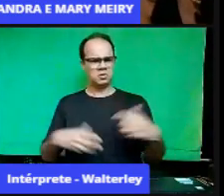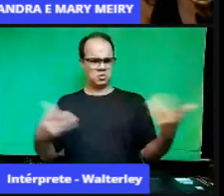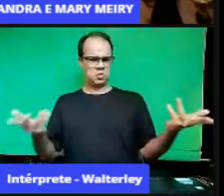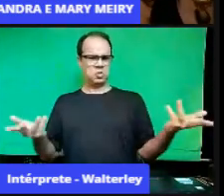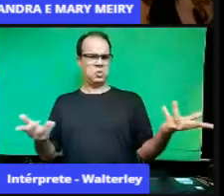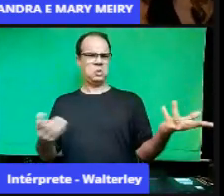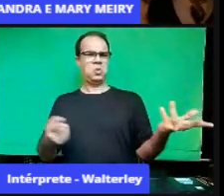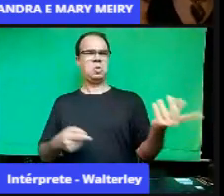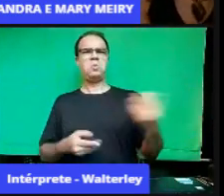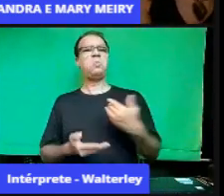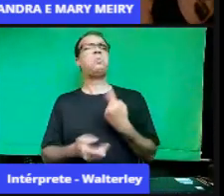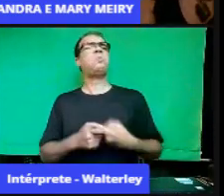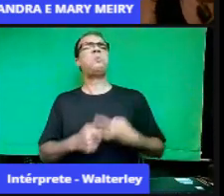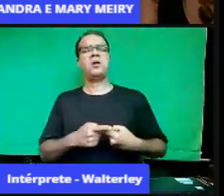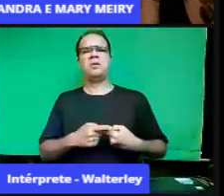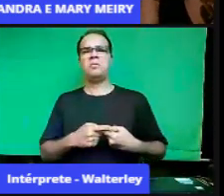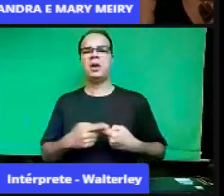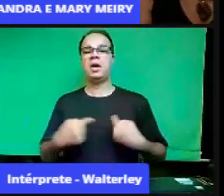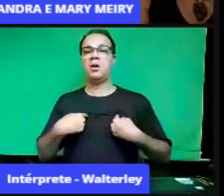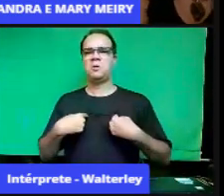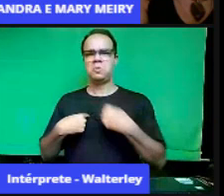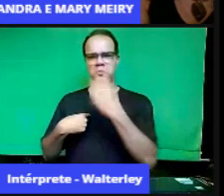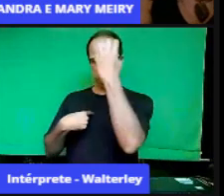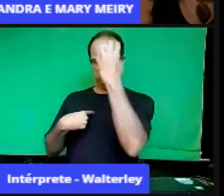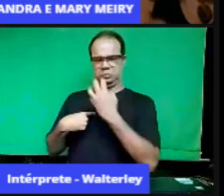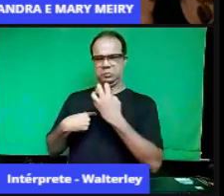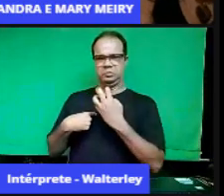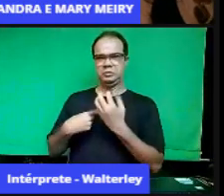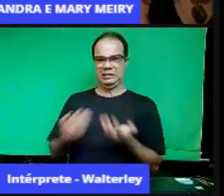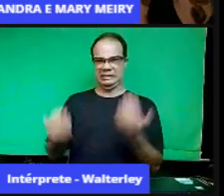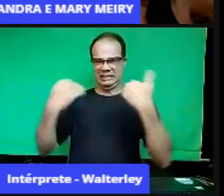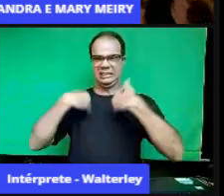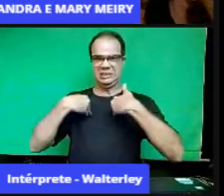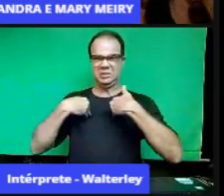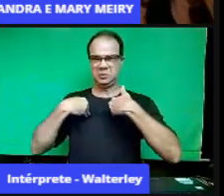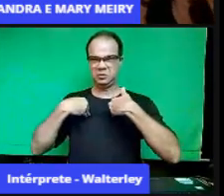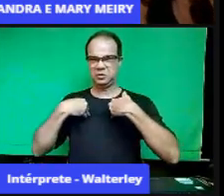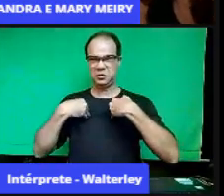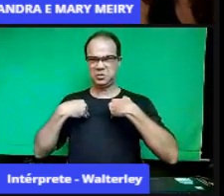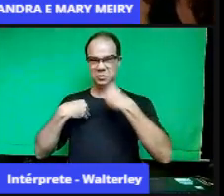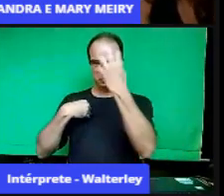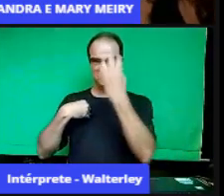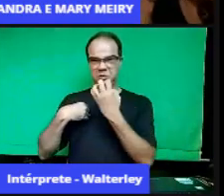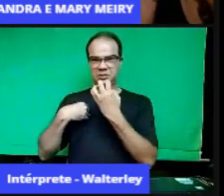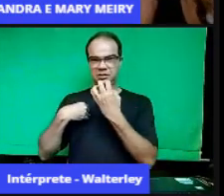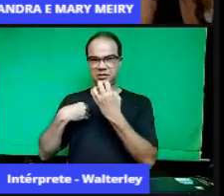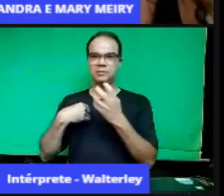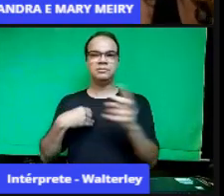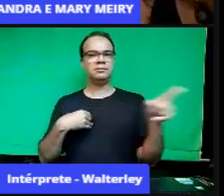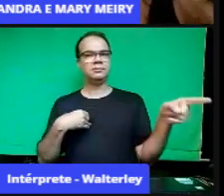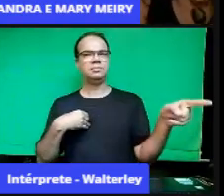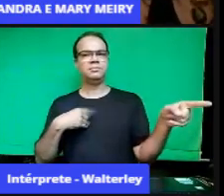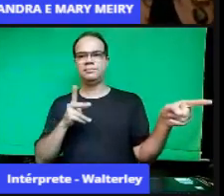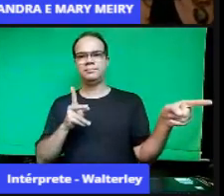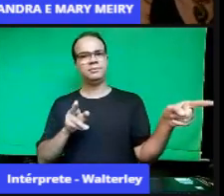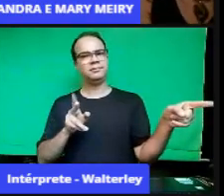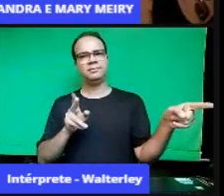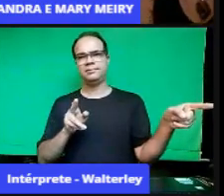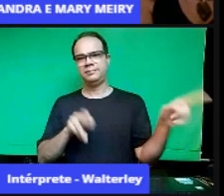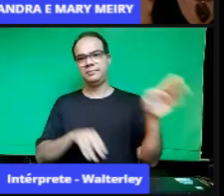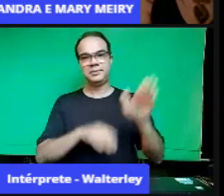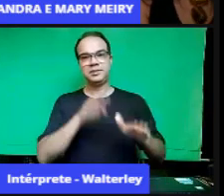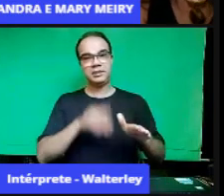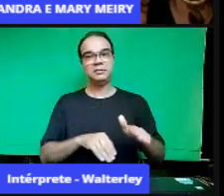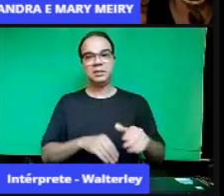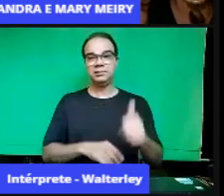fogem dessa situação. Esse planejamento de suporte é a carta na manga que você vai ter. No seu plano